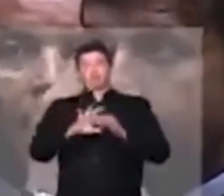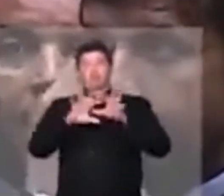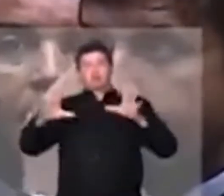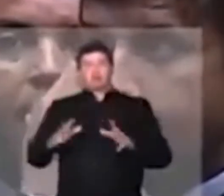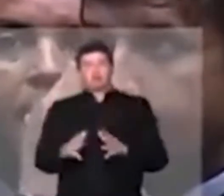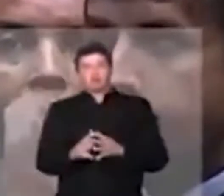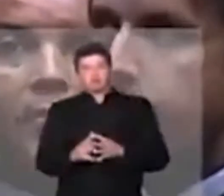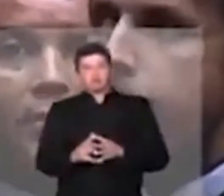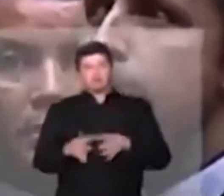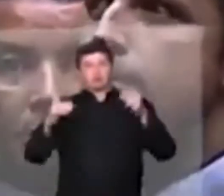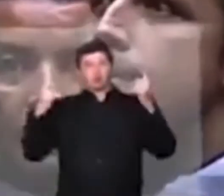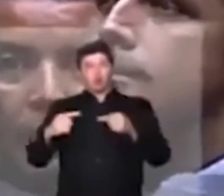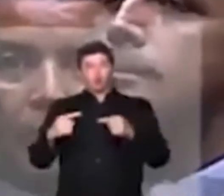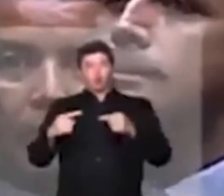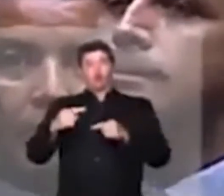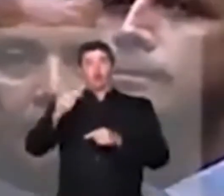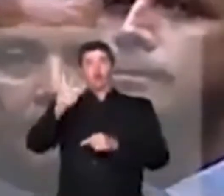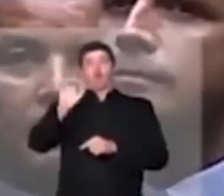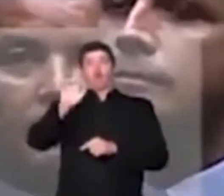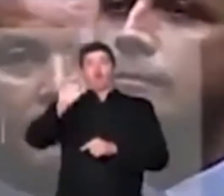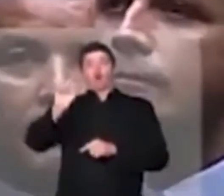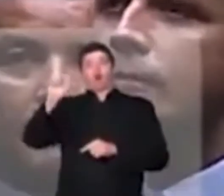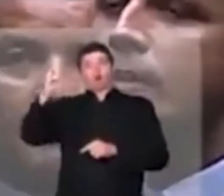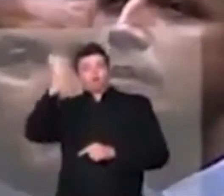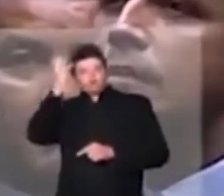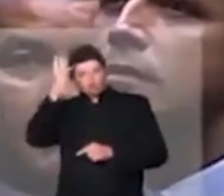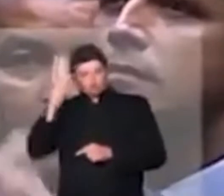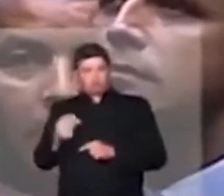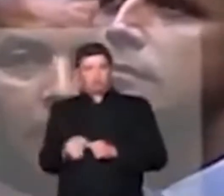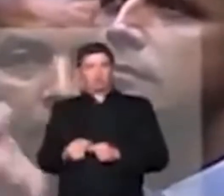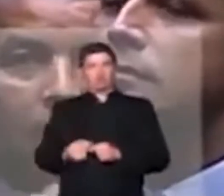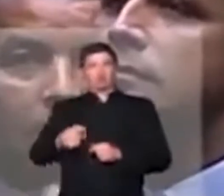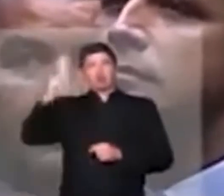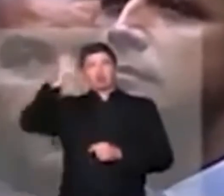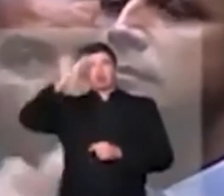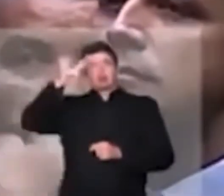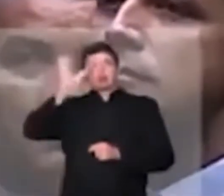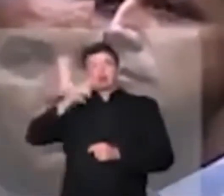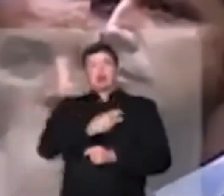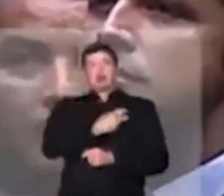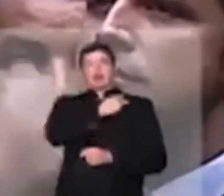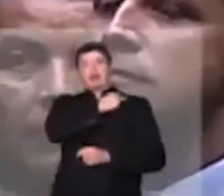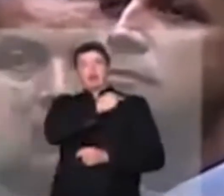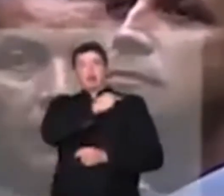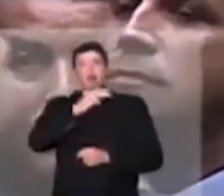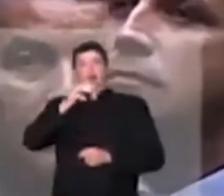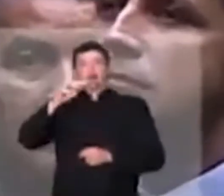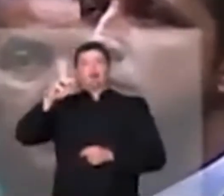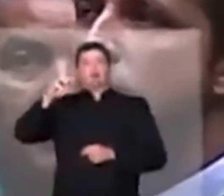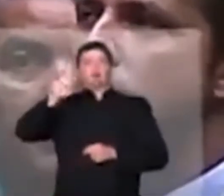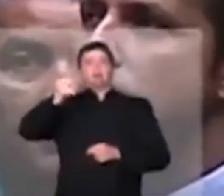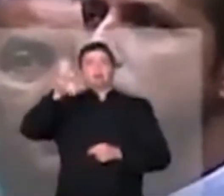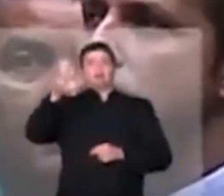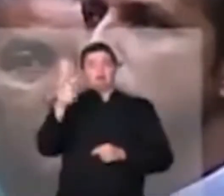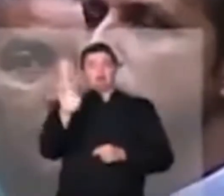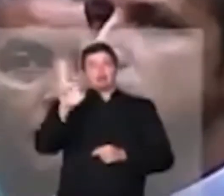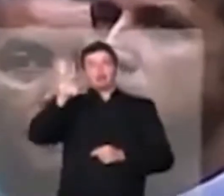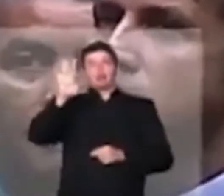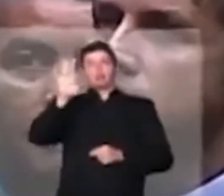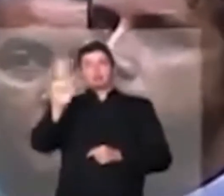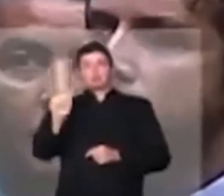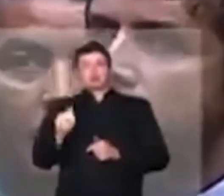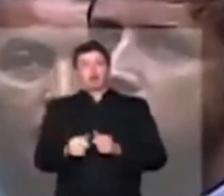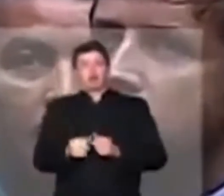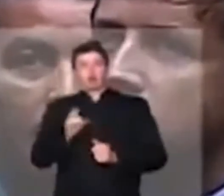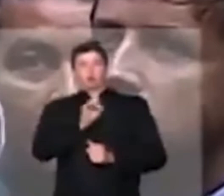liberdade, contra o Foro de São Paulo, pela memória do coronel Carlos Alberto Brilhante Ustra, o